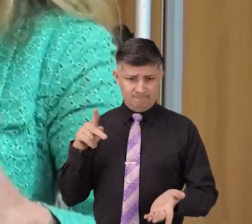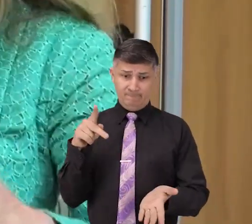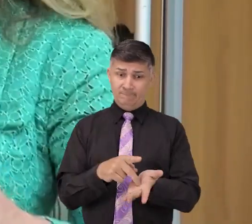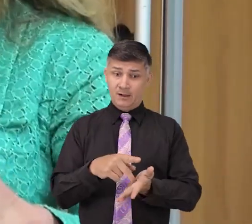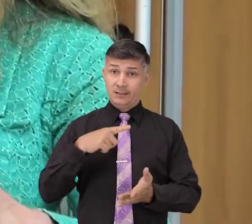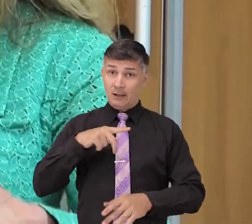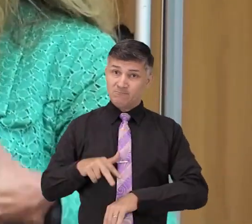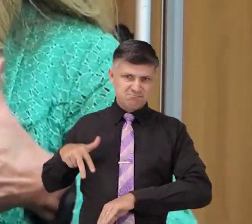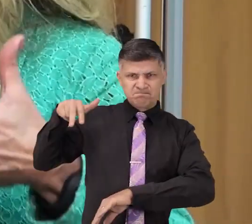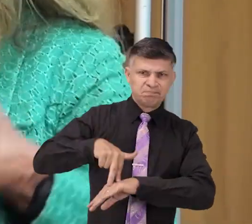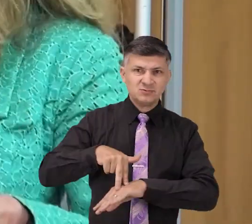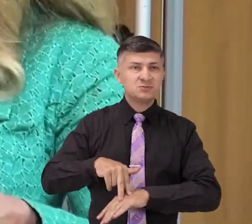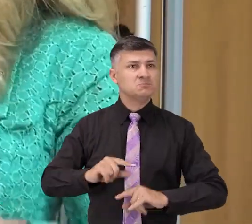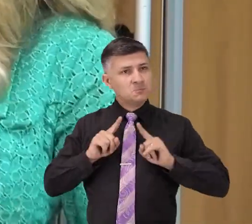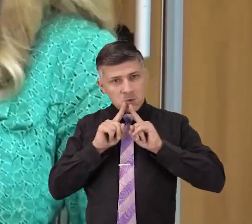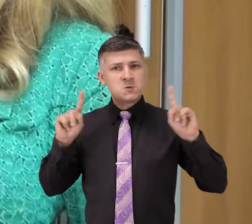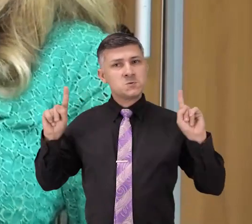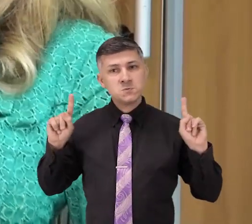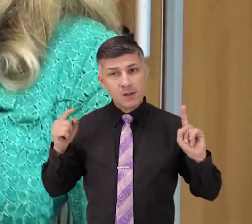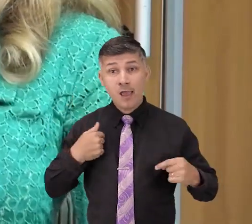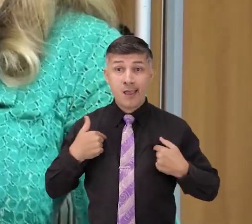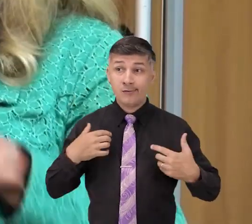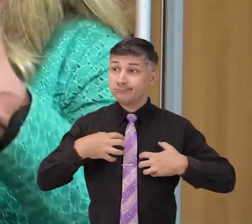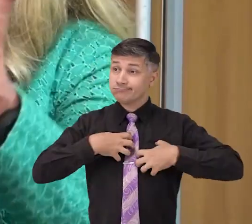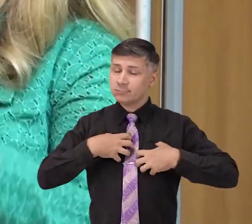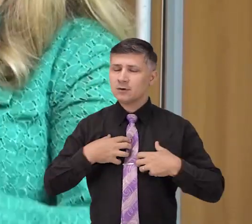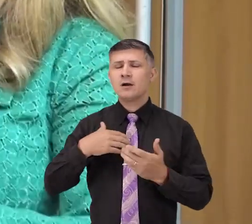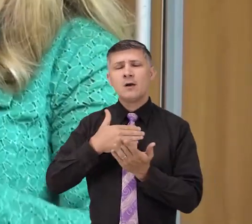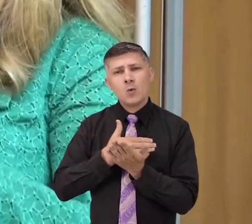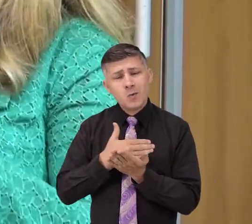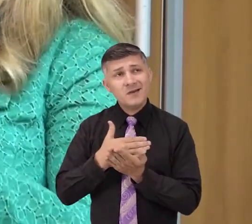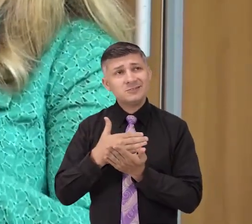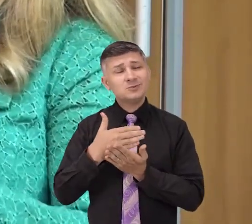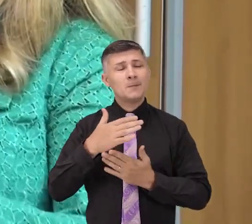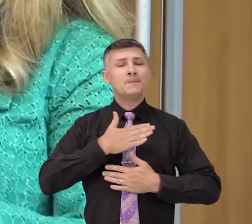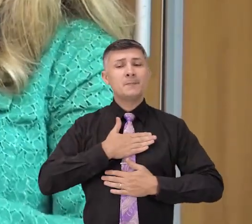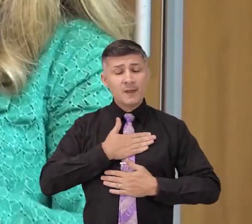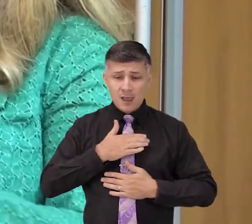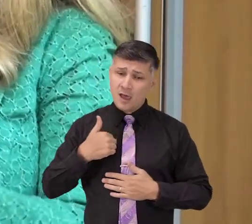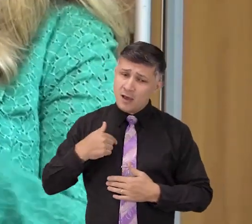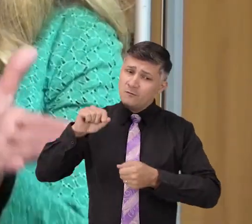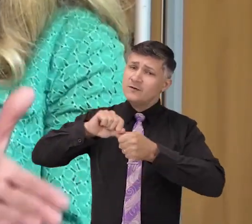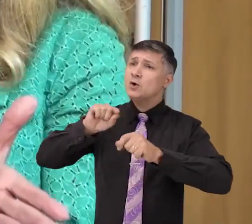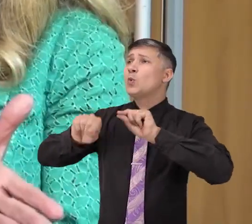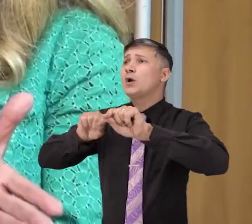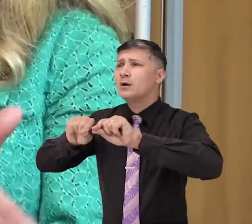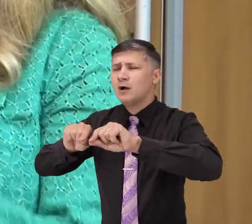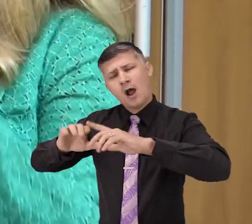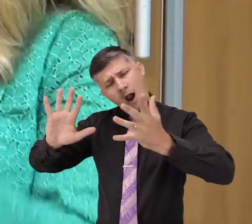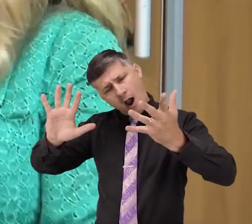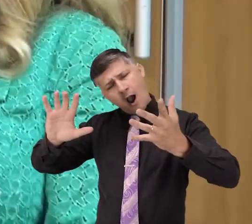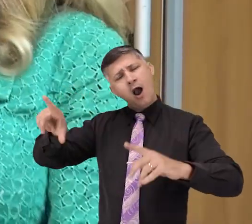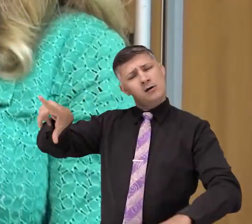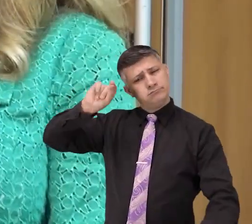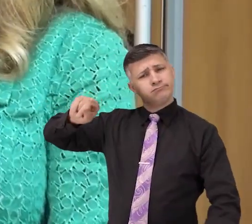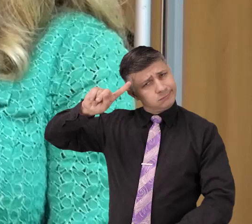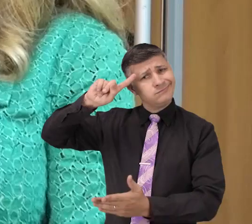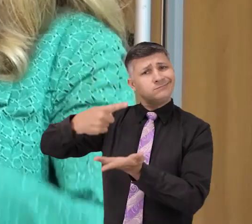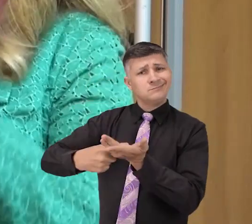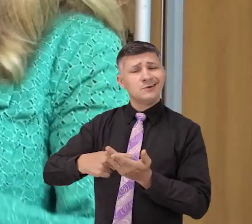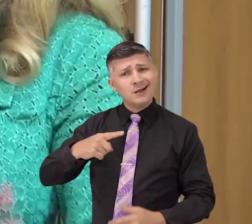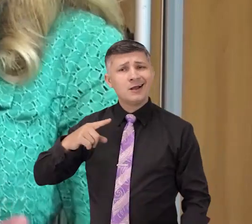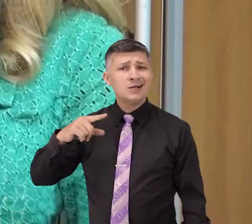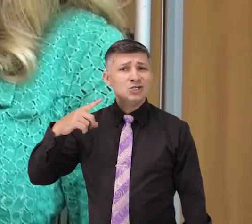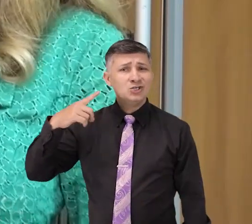né, de ter realmente essa posição crítica. E eu acho que dali que foi nascendo, então, eu disse assim, bom, eu vou fazer o quê? Não, eu vou fazer direito,